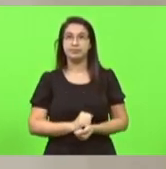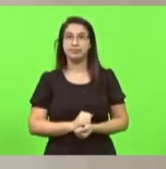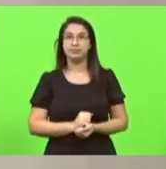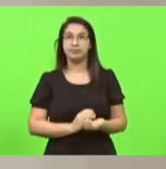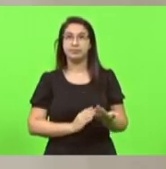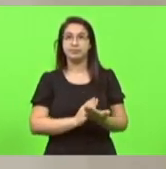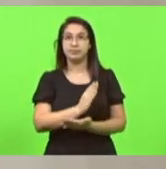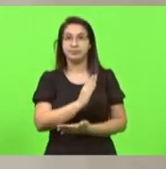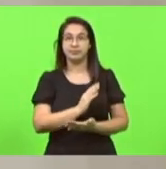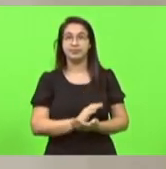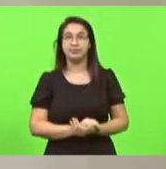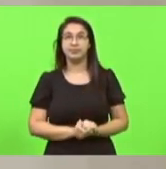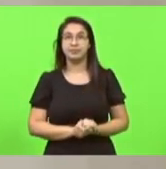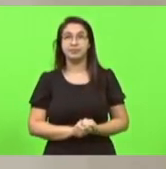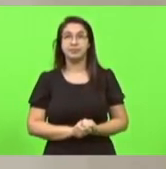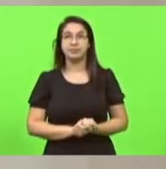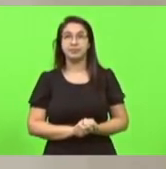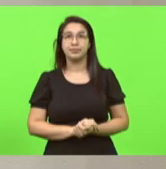Aprovado.